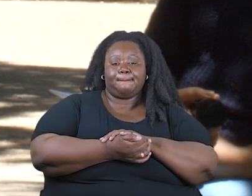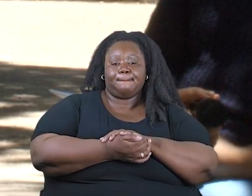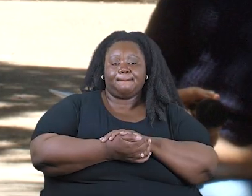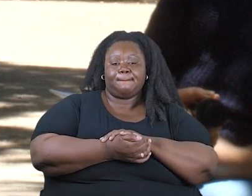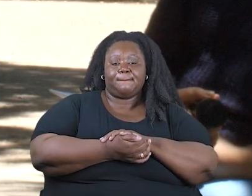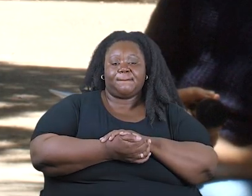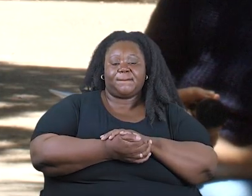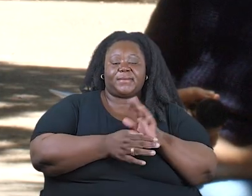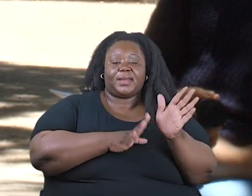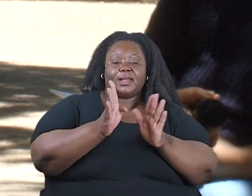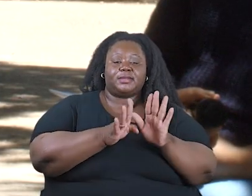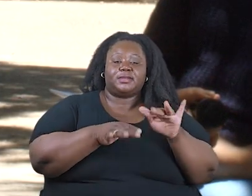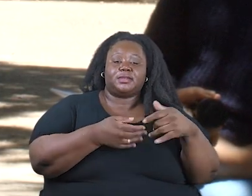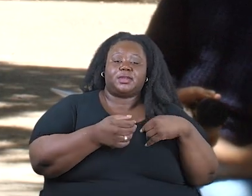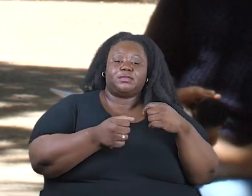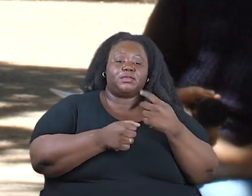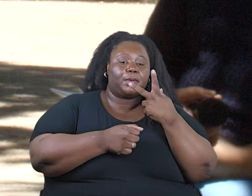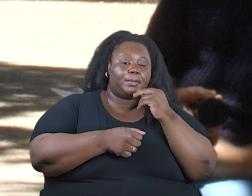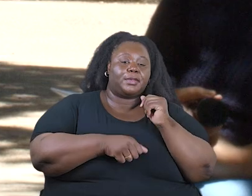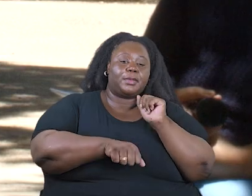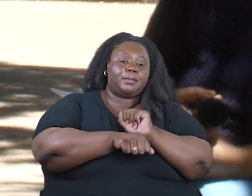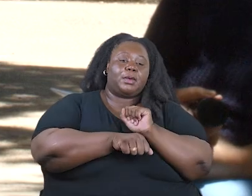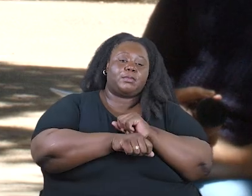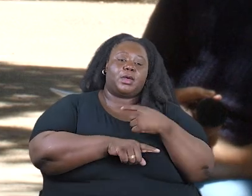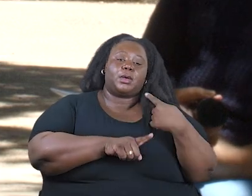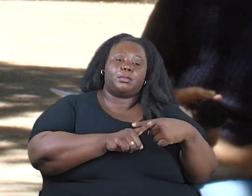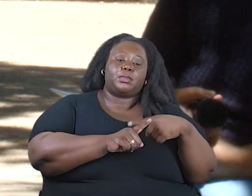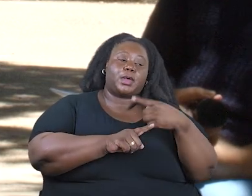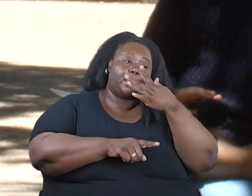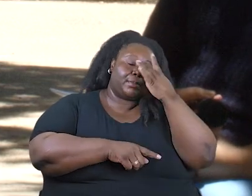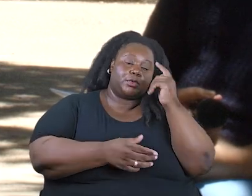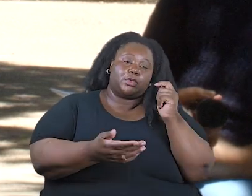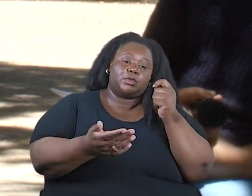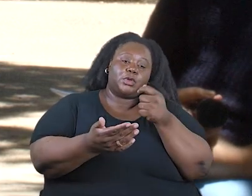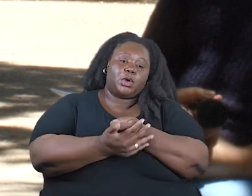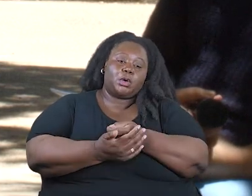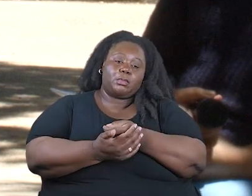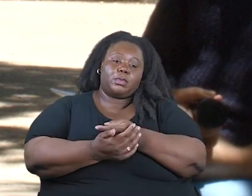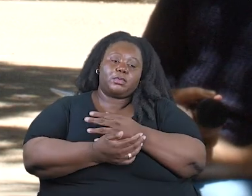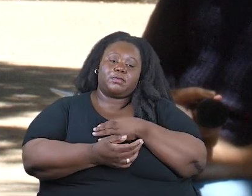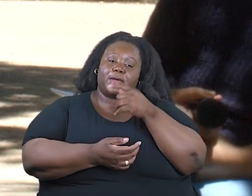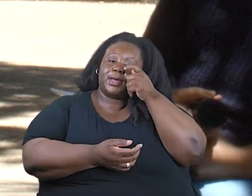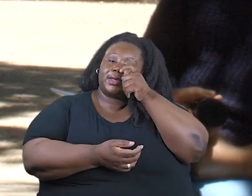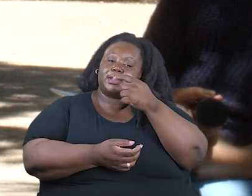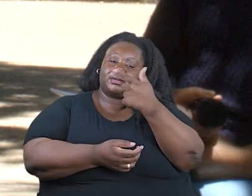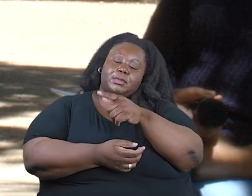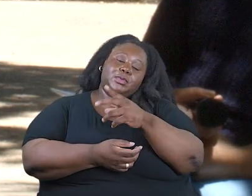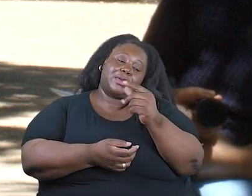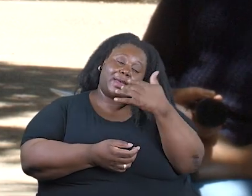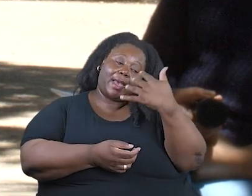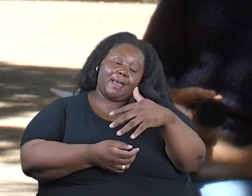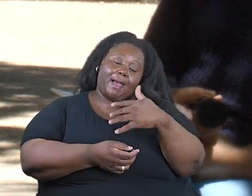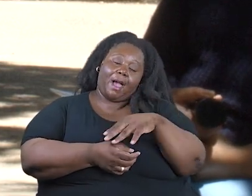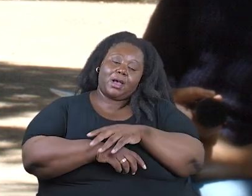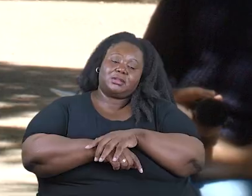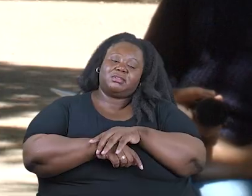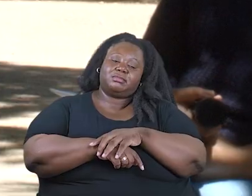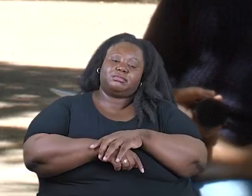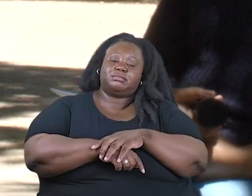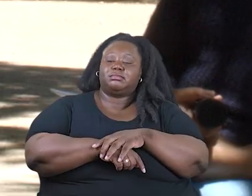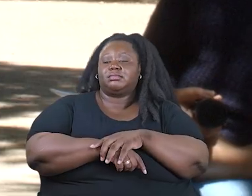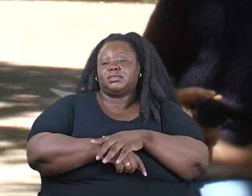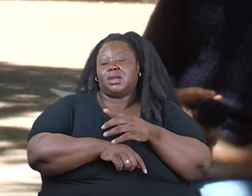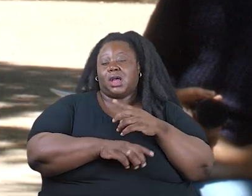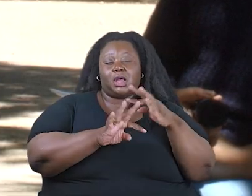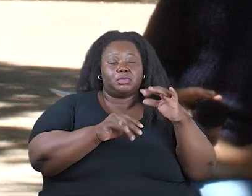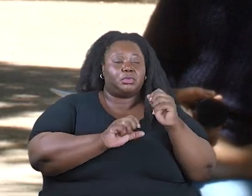acessível, e aí fica encalhado porque o pessoal que costuma comprar obra de arte vai se interessar pela obra que é cara. Ele fala assim, não, uma obra